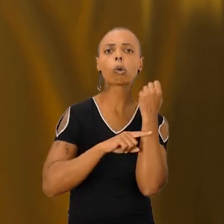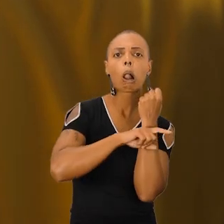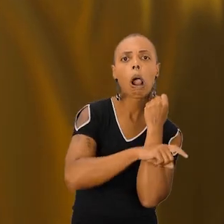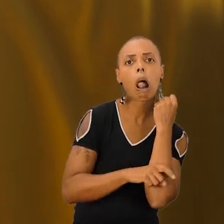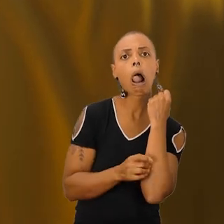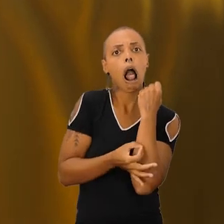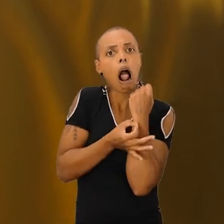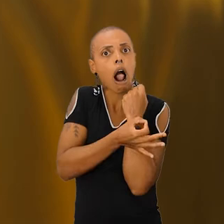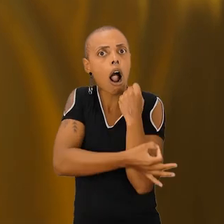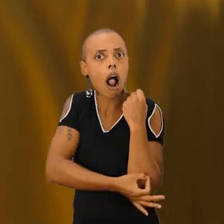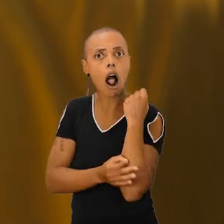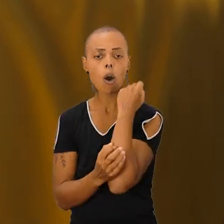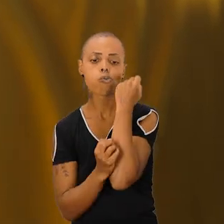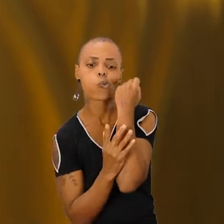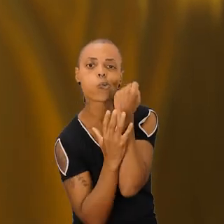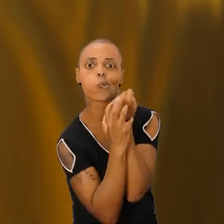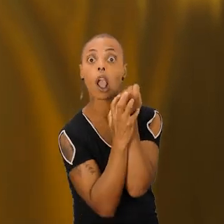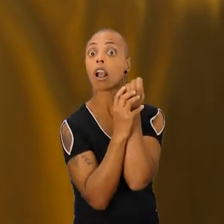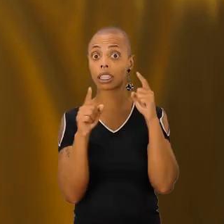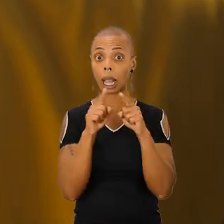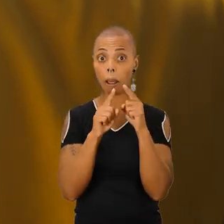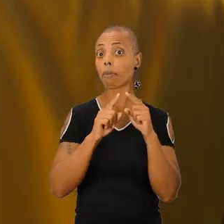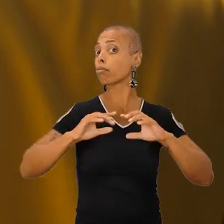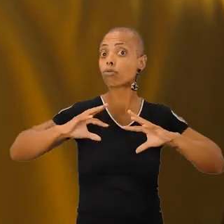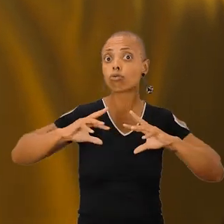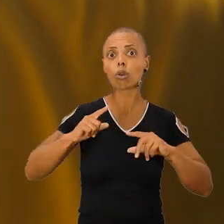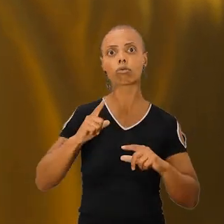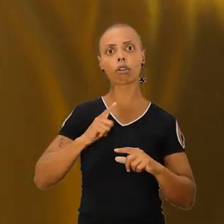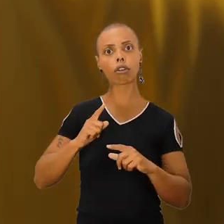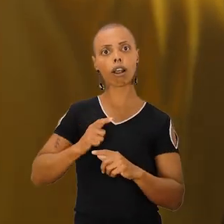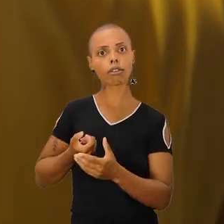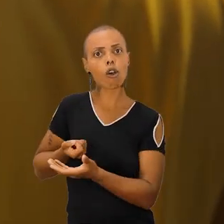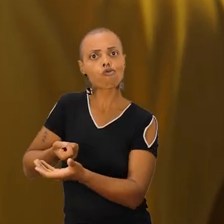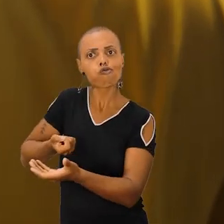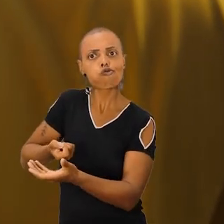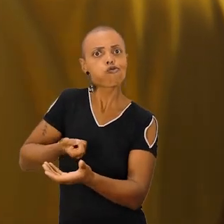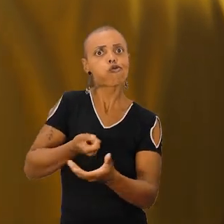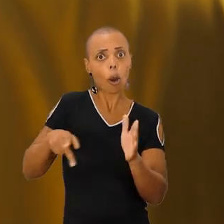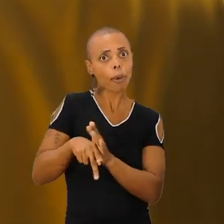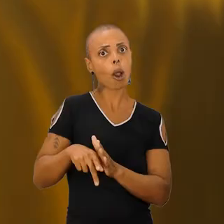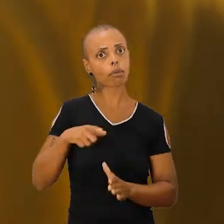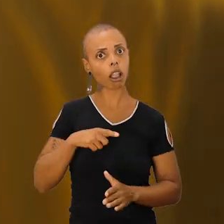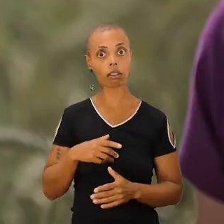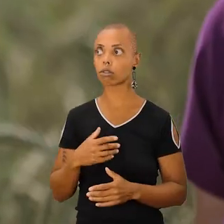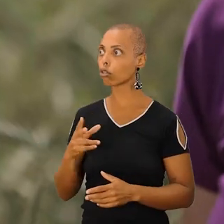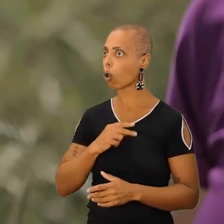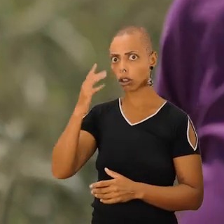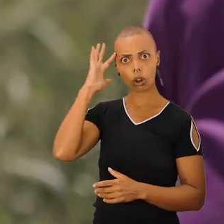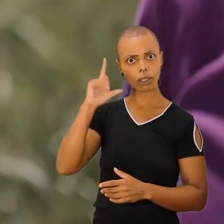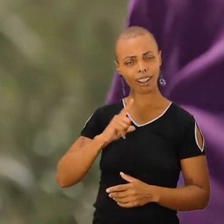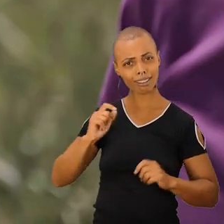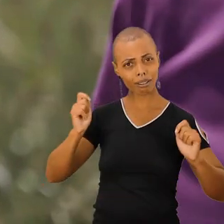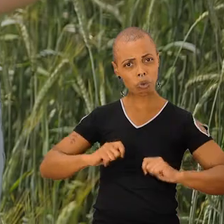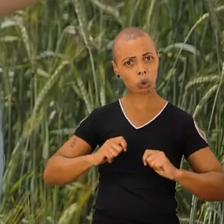herbicidas. Para os ácaros, tem os acaricidas. E para os nematoides, que são uns vermes, podemos usar os nematicidas. Caramba,